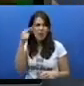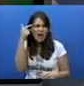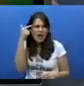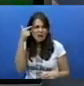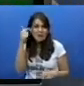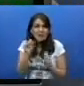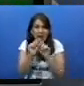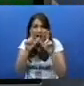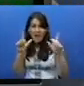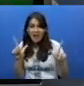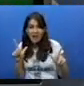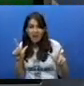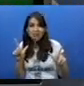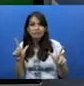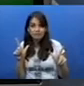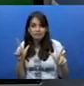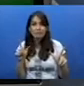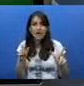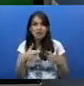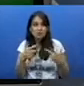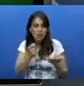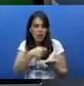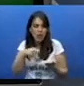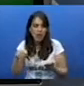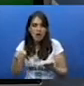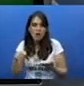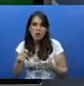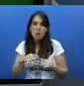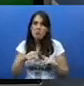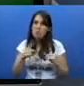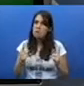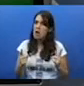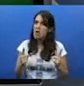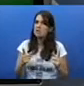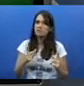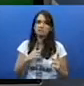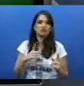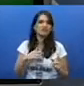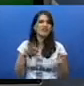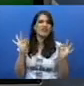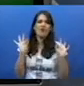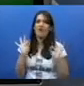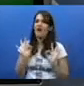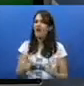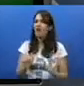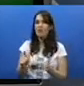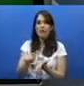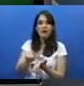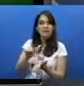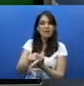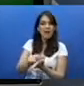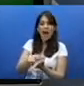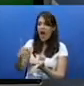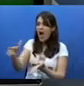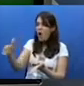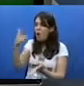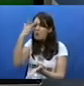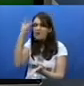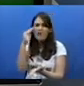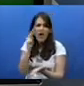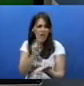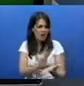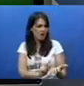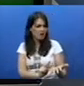está claro o que você está querendo dizer, mas se você não colocar aquilo corretamente no papel, quem for ler o